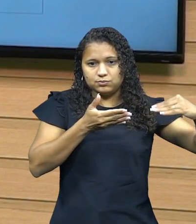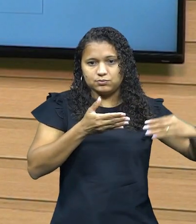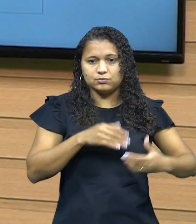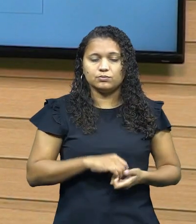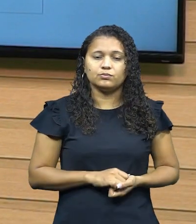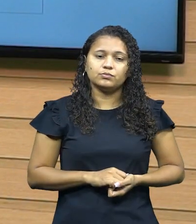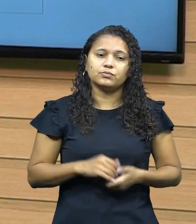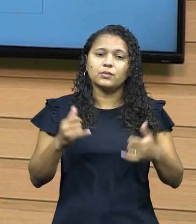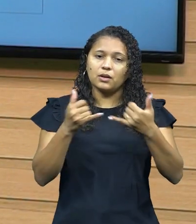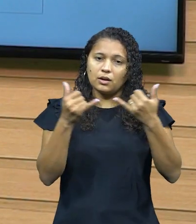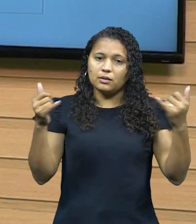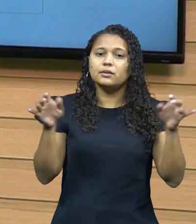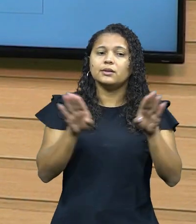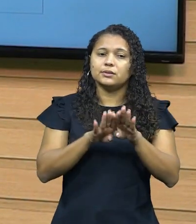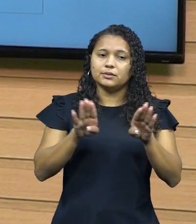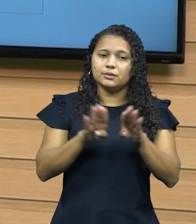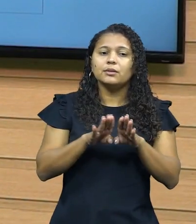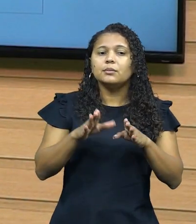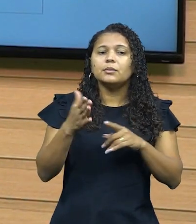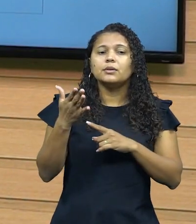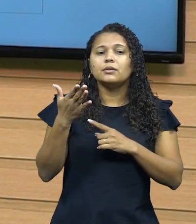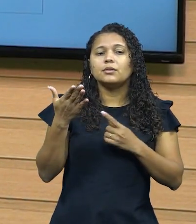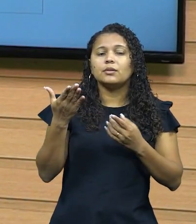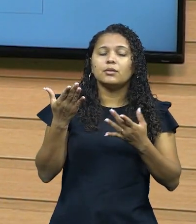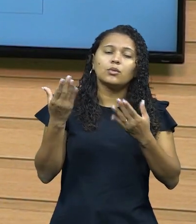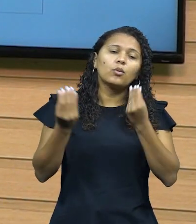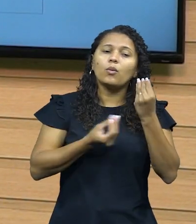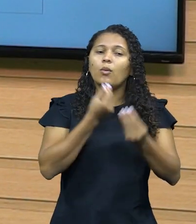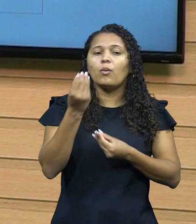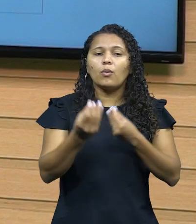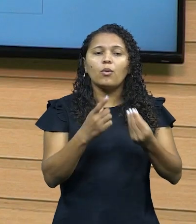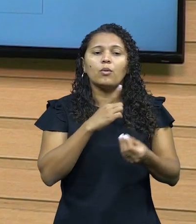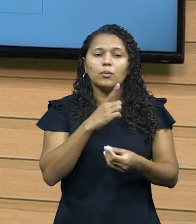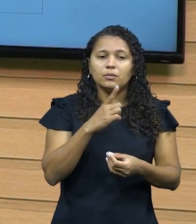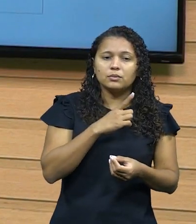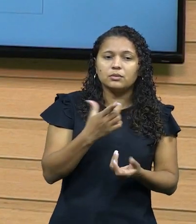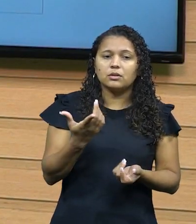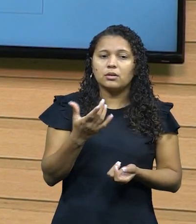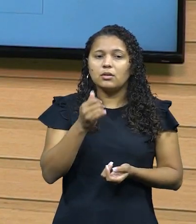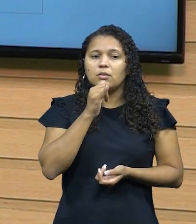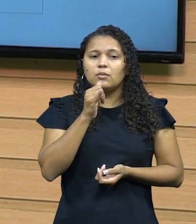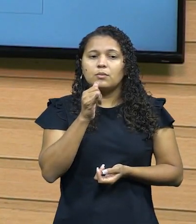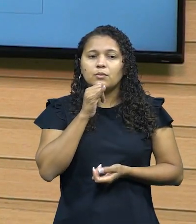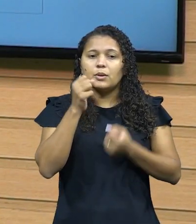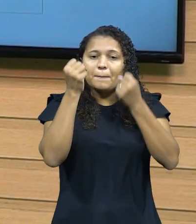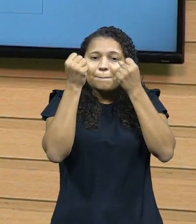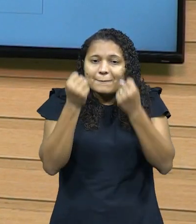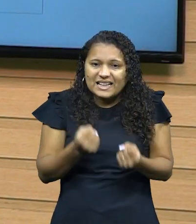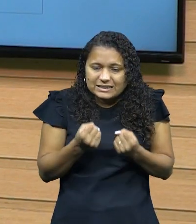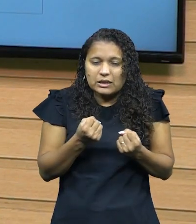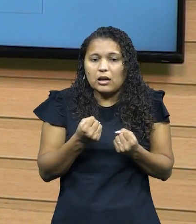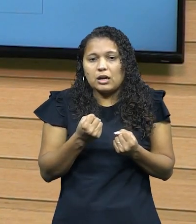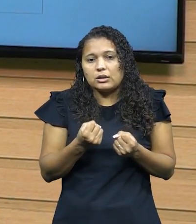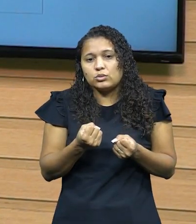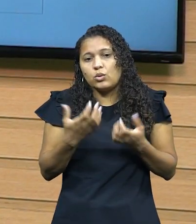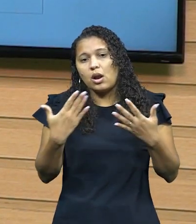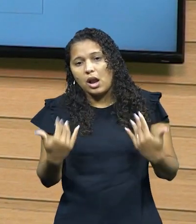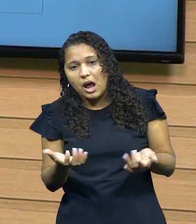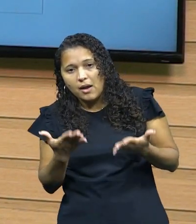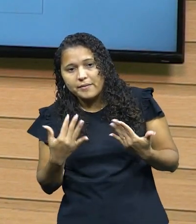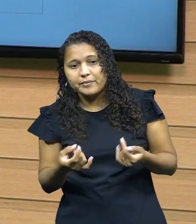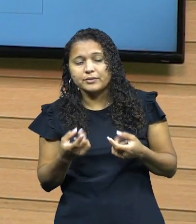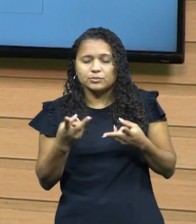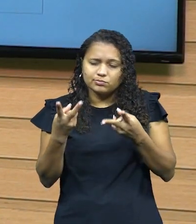A linha viva, ela também demonstra como é que está essa embarcação em relação ao peso, né? Então a gente consegue